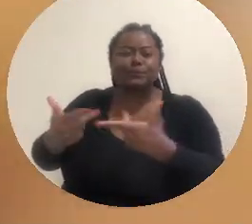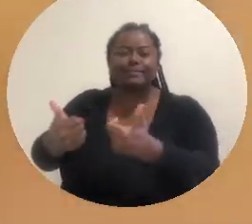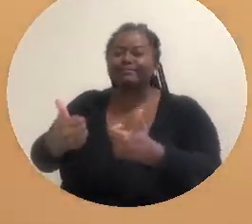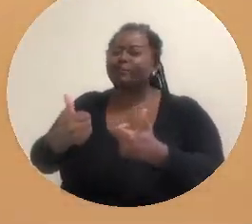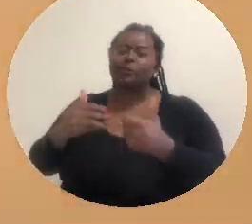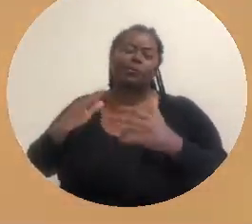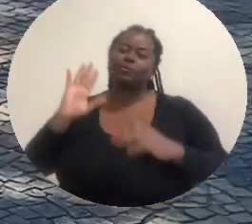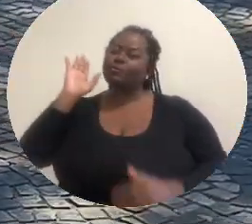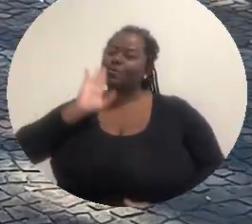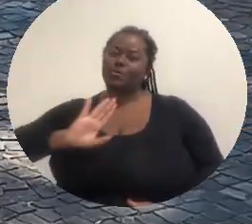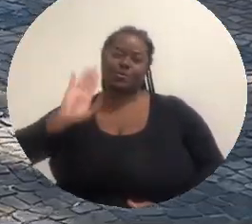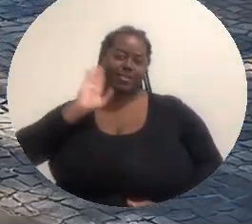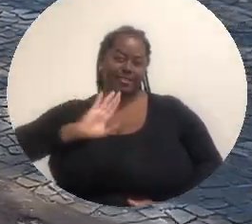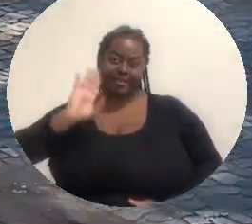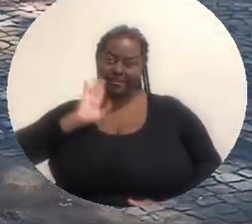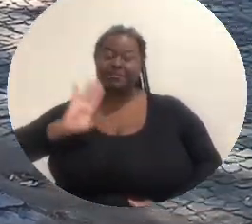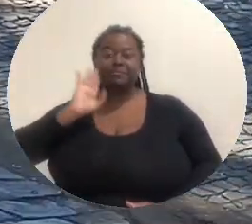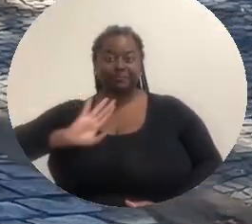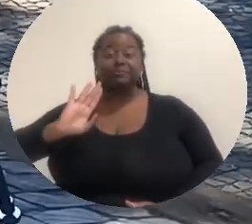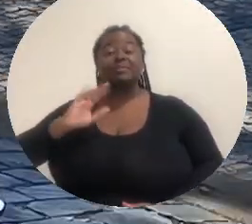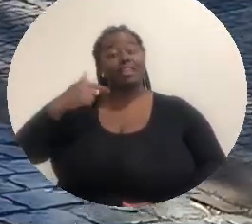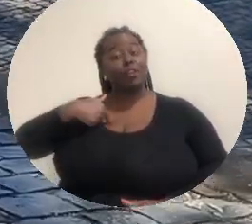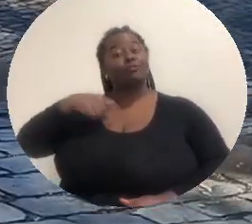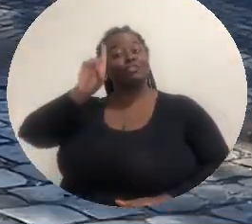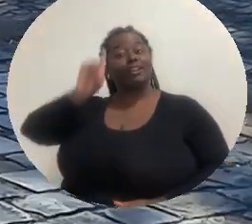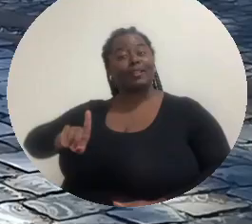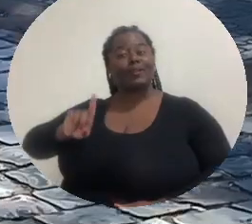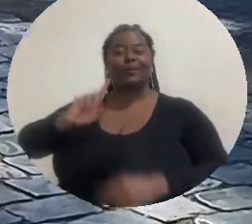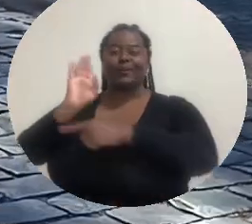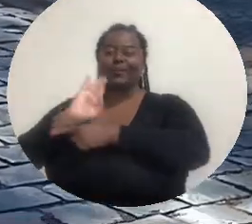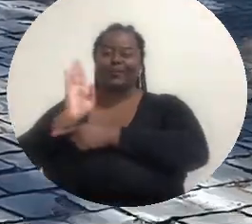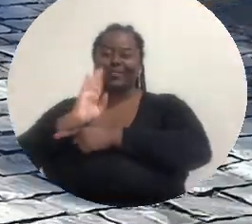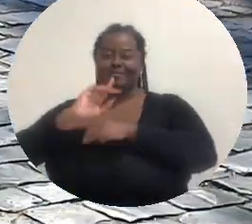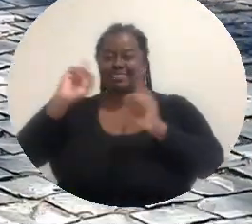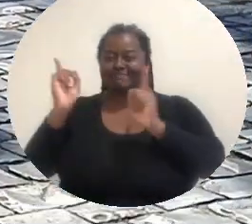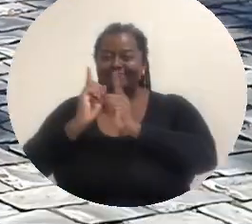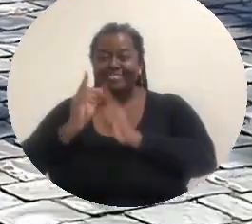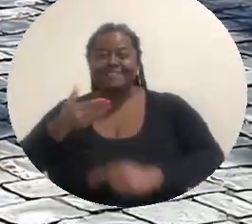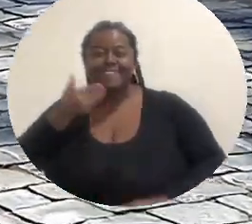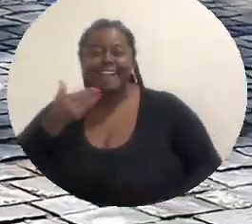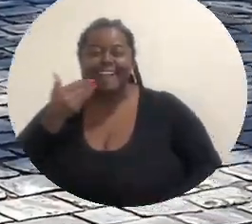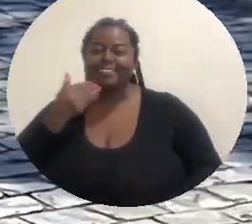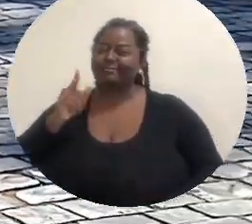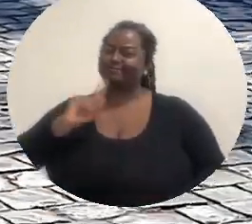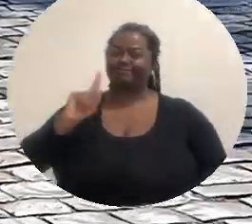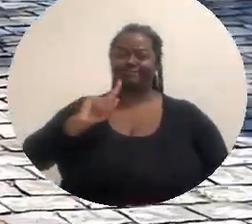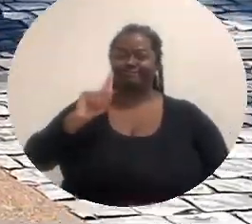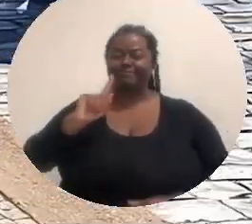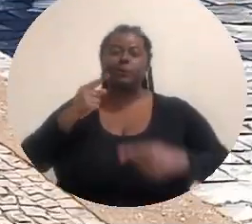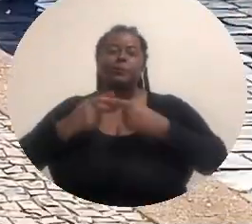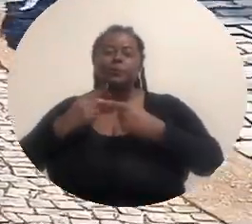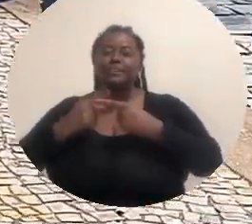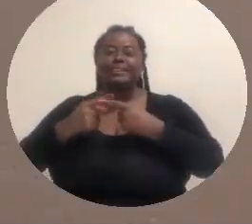Foi tudo bacana. Inclusive no curta eu fui o diretor do filme. Fácil foi, porque era tudo